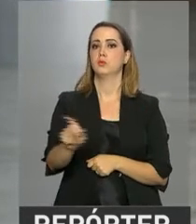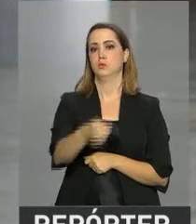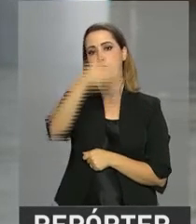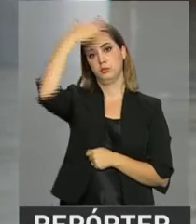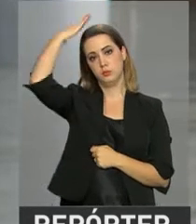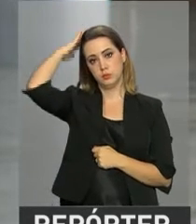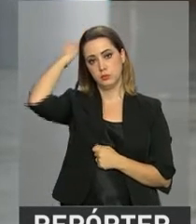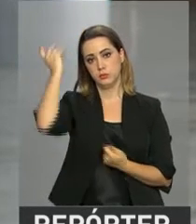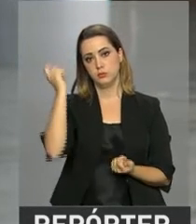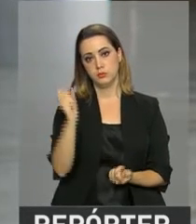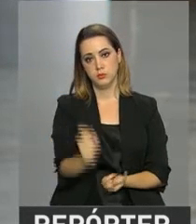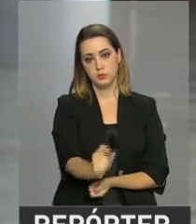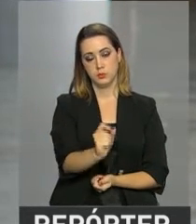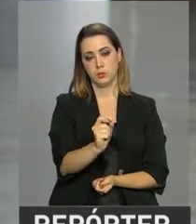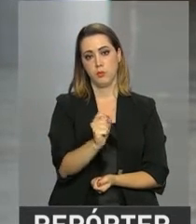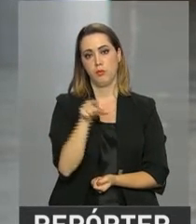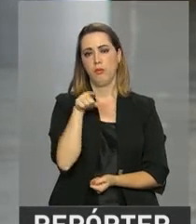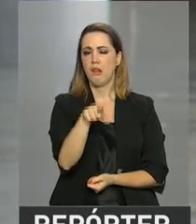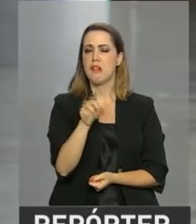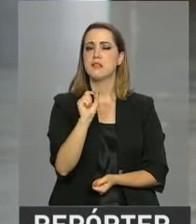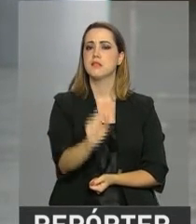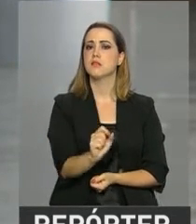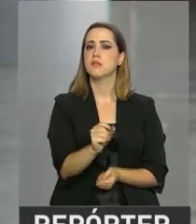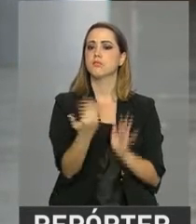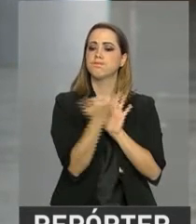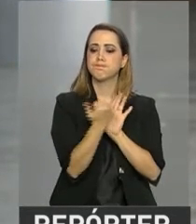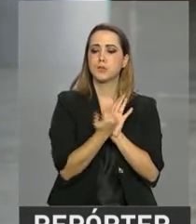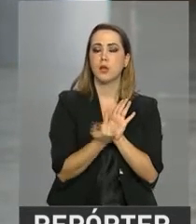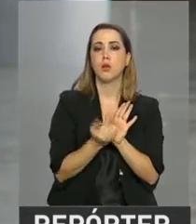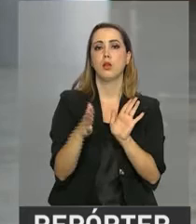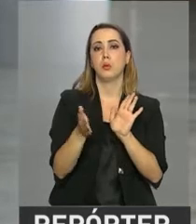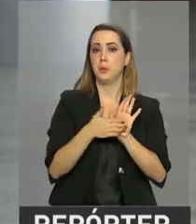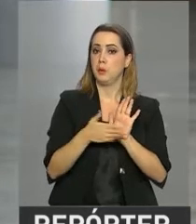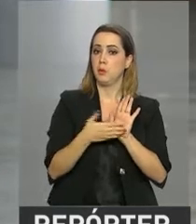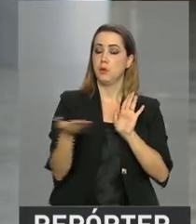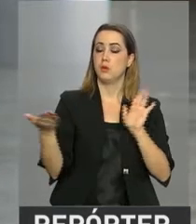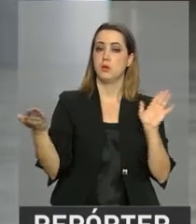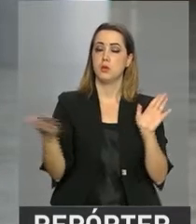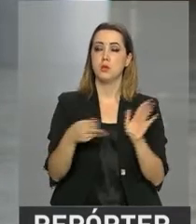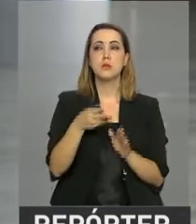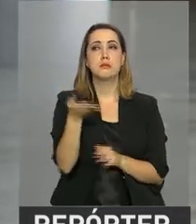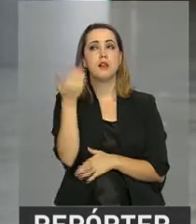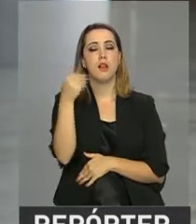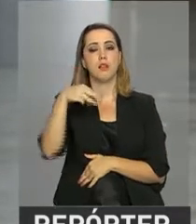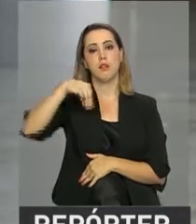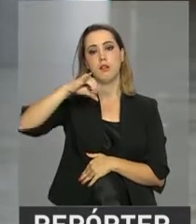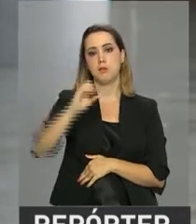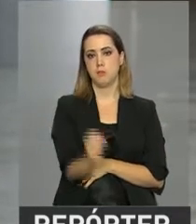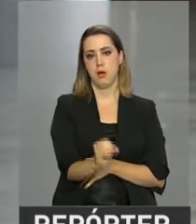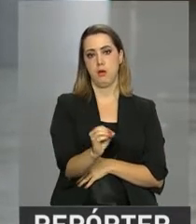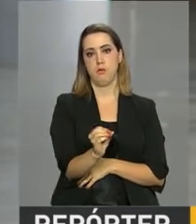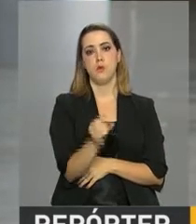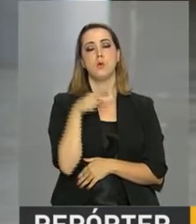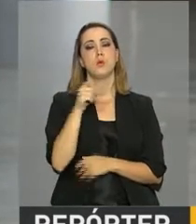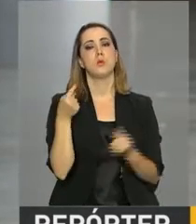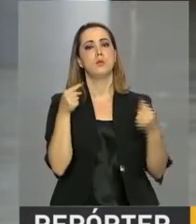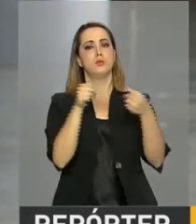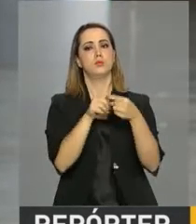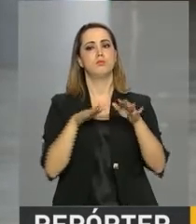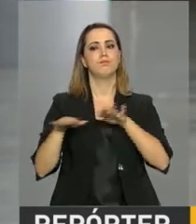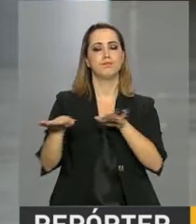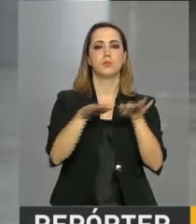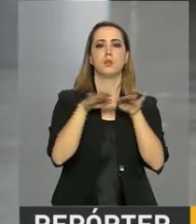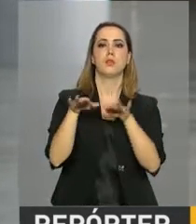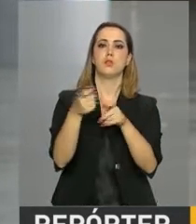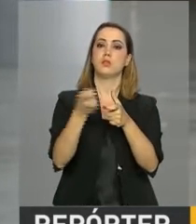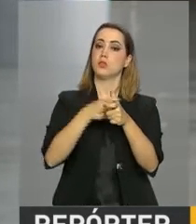presidente Michel Temer. Esta medida foi proposta ainda em maio e tem como objetivo estabilizar a